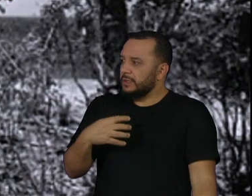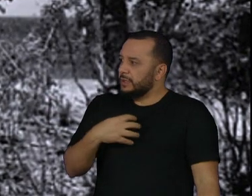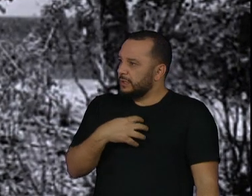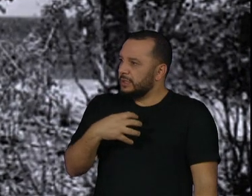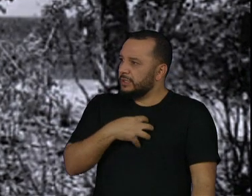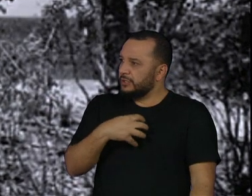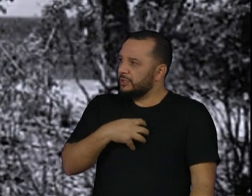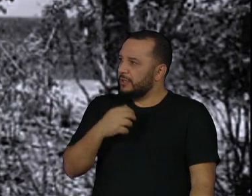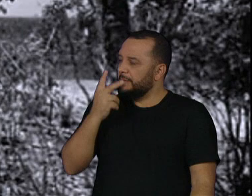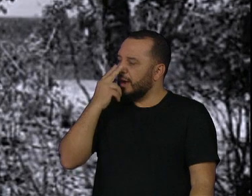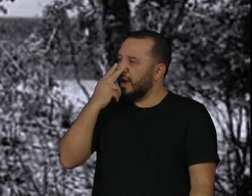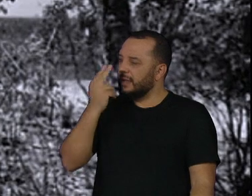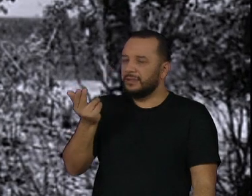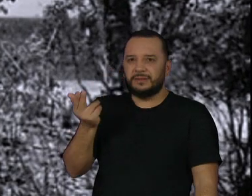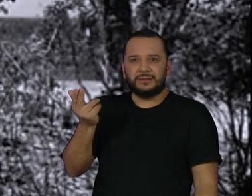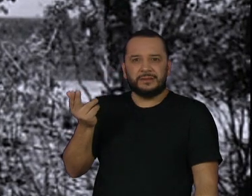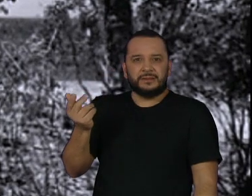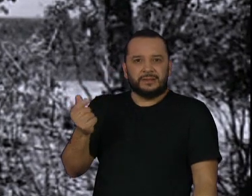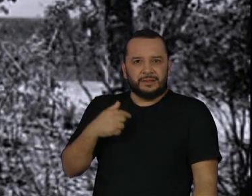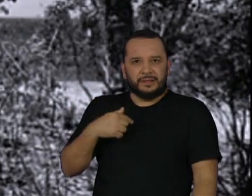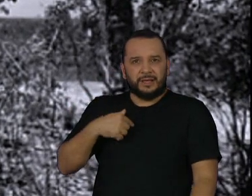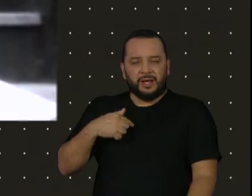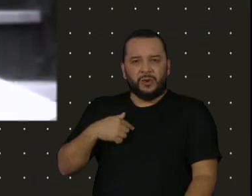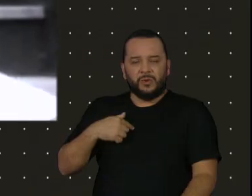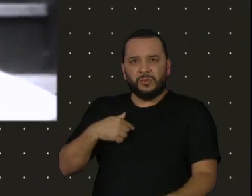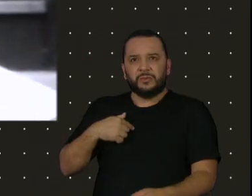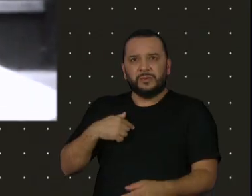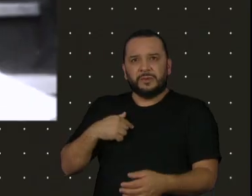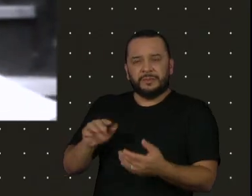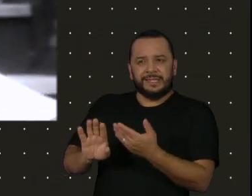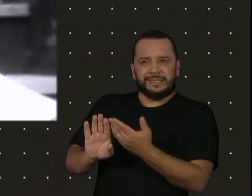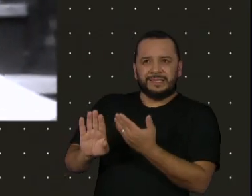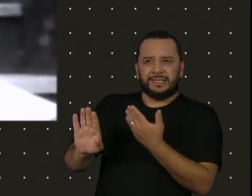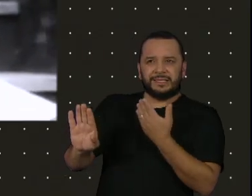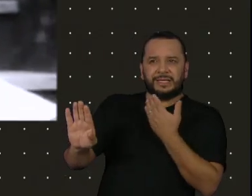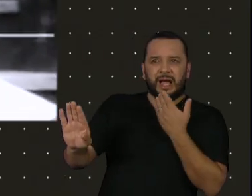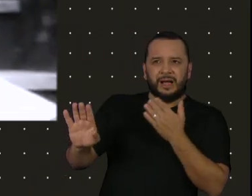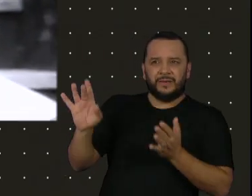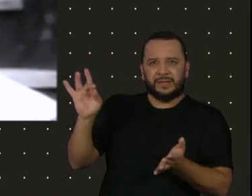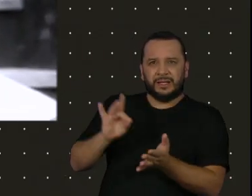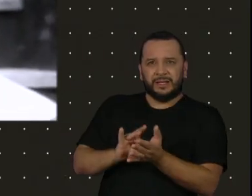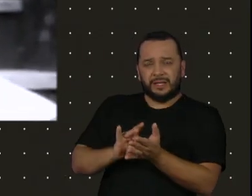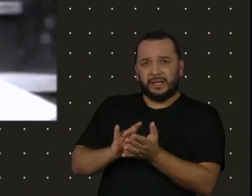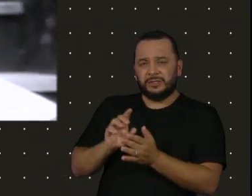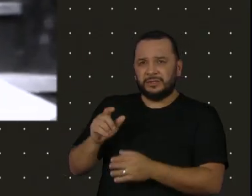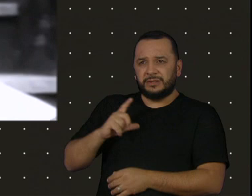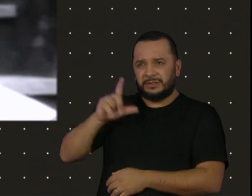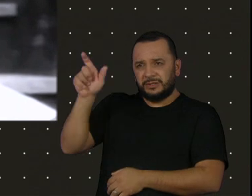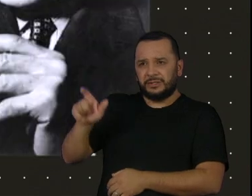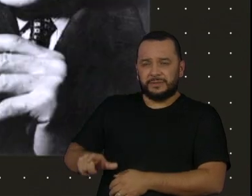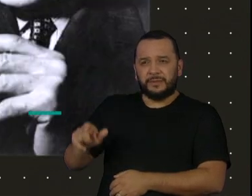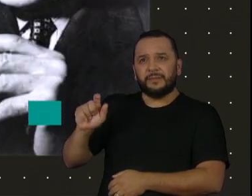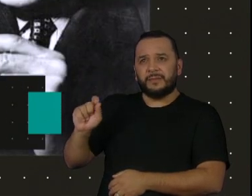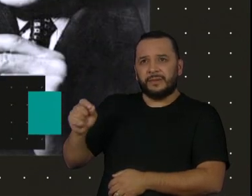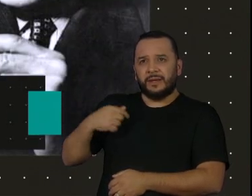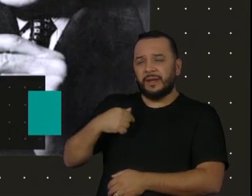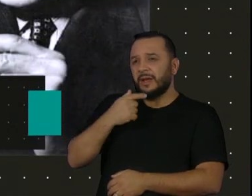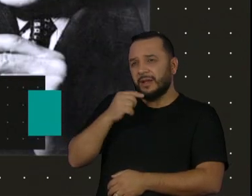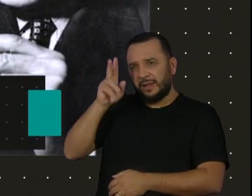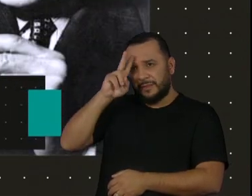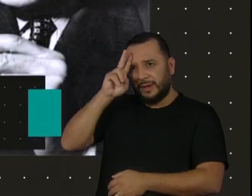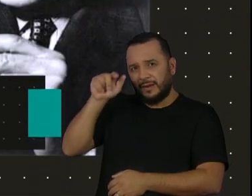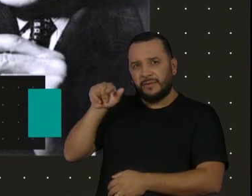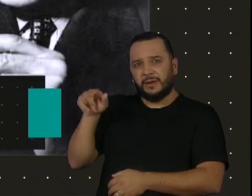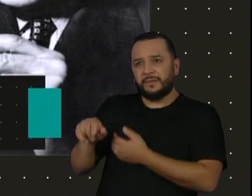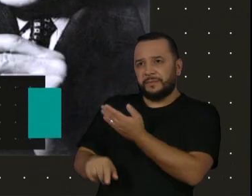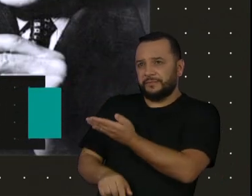me distanciava profundamente daquela realidade. E o homem que aparecia sempre, o autor que me aparecia sempre na cabeça era Graciliano Ramos.